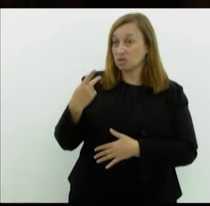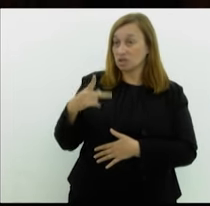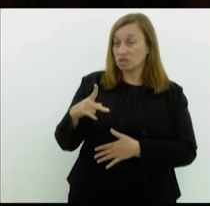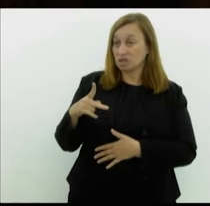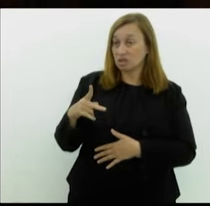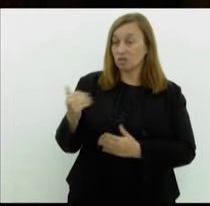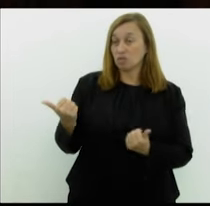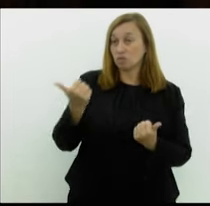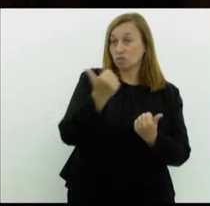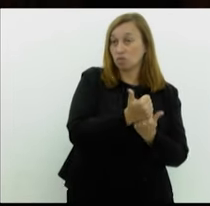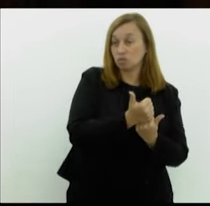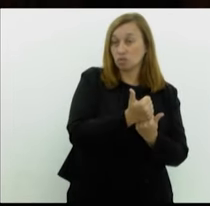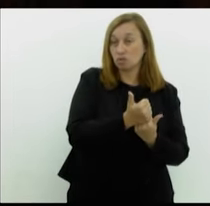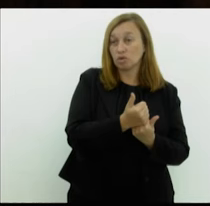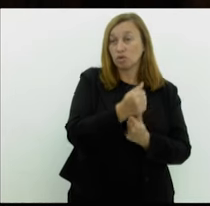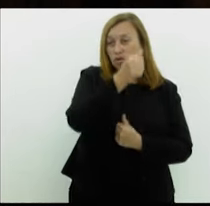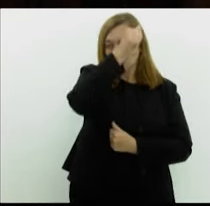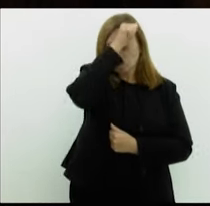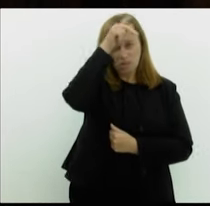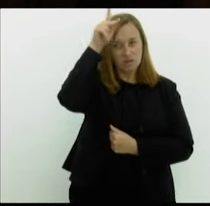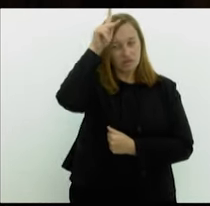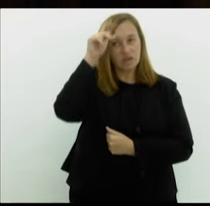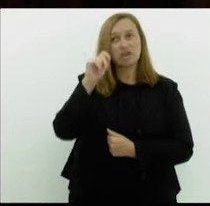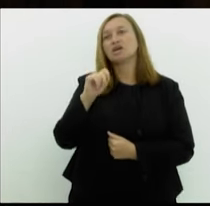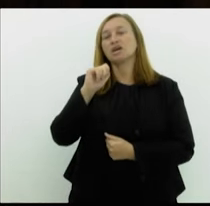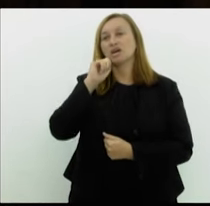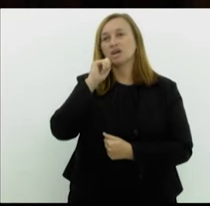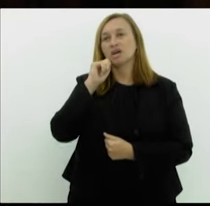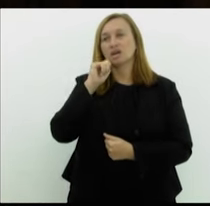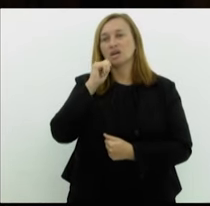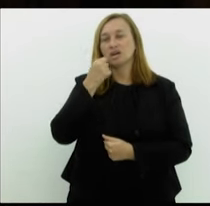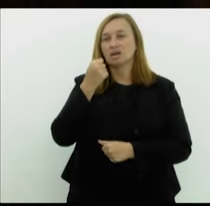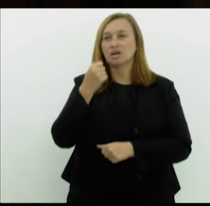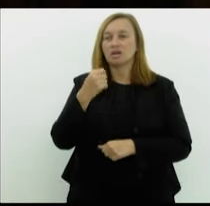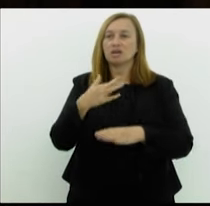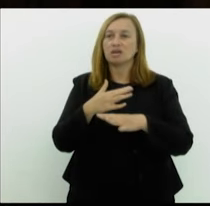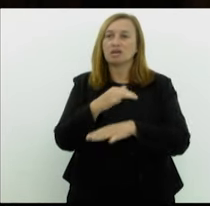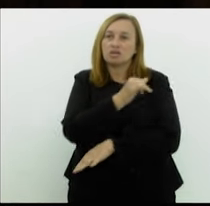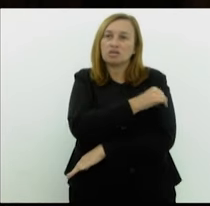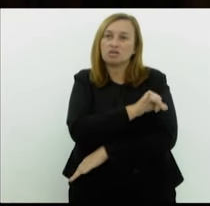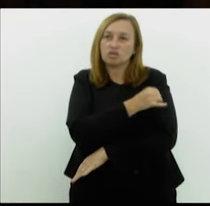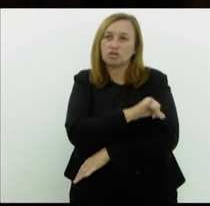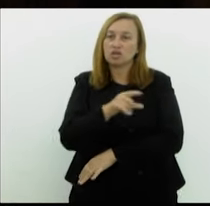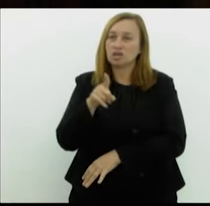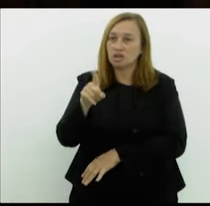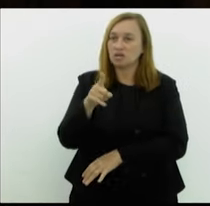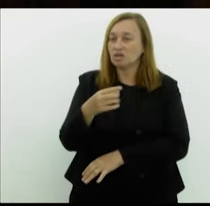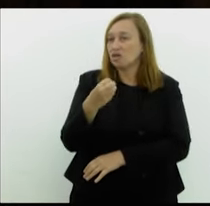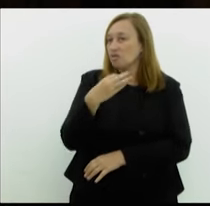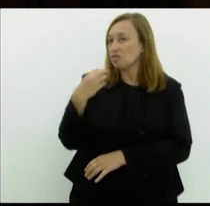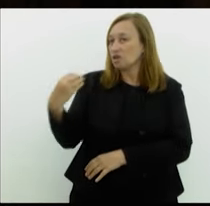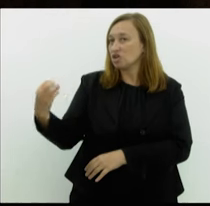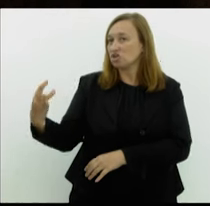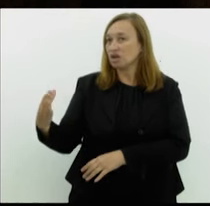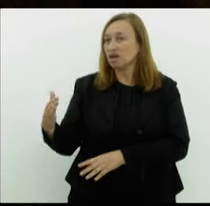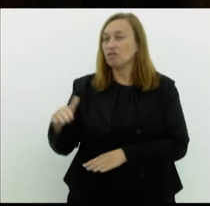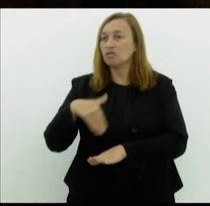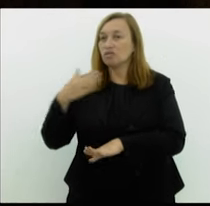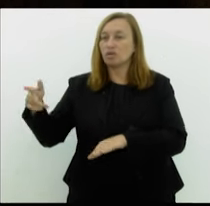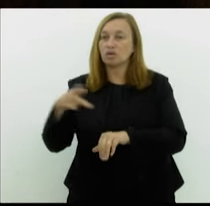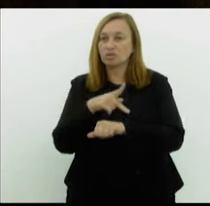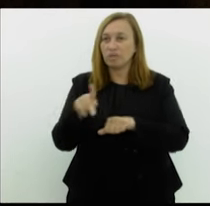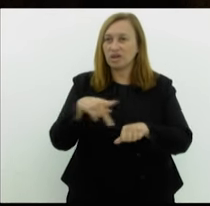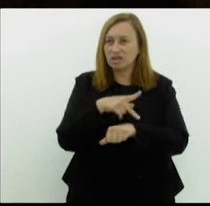ao posto de prefeito da cidade do Rio de Janeiro, já que ele foi, senhor Eduardo Paes, bater perna no exterior,